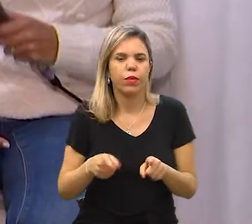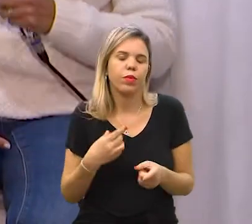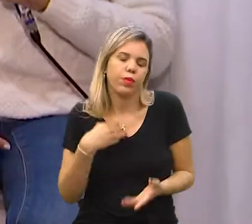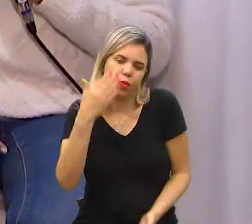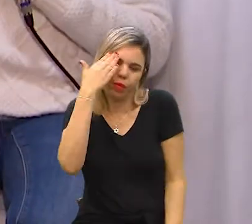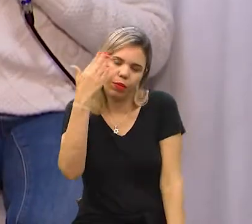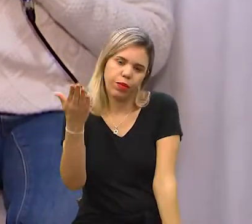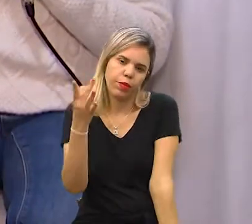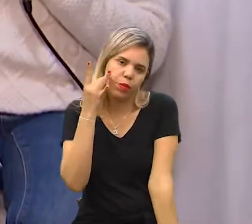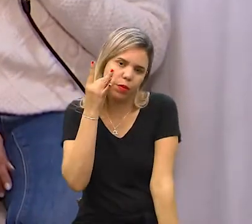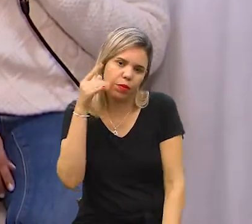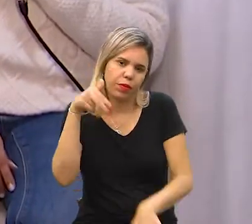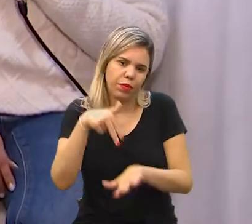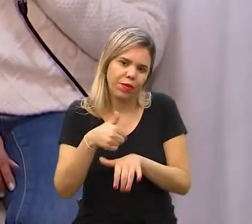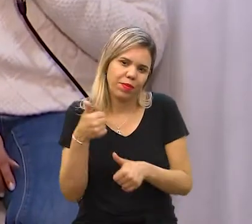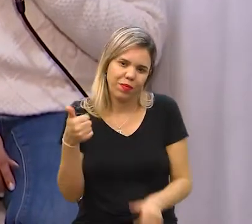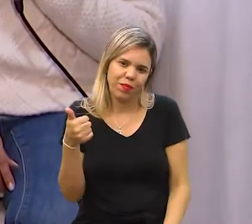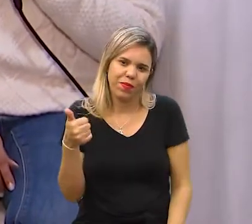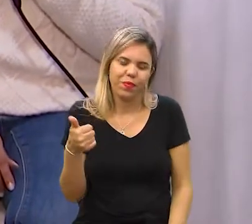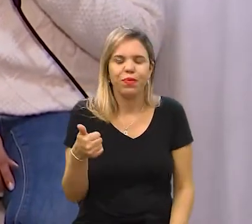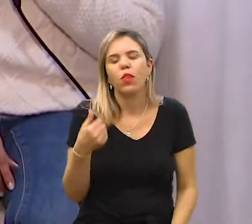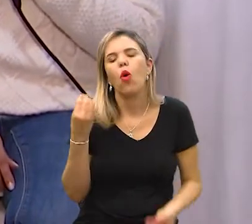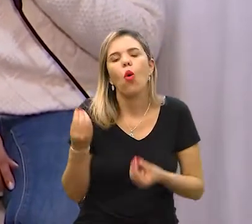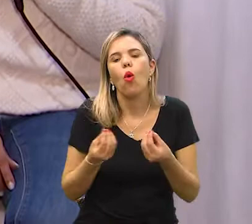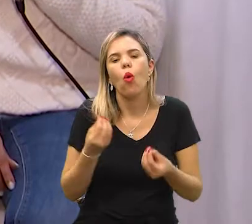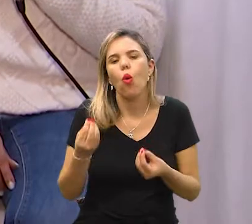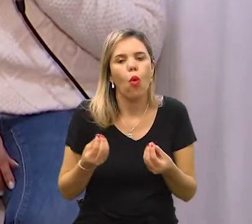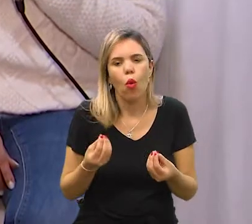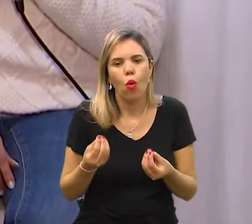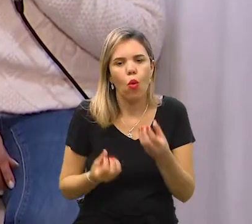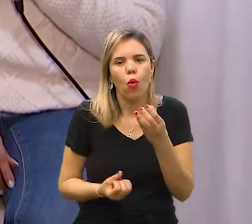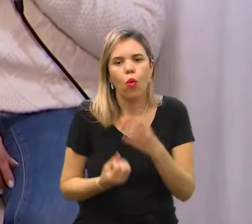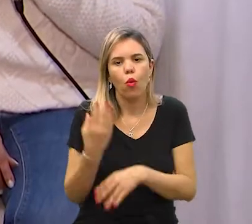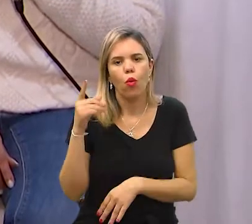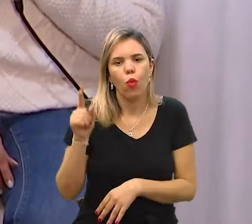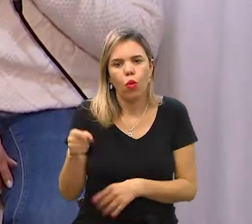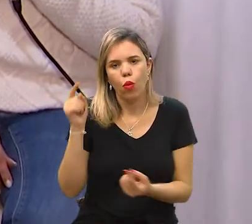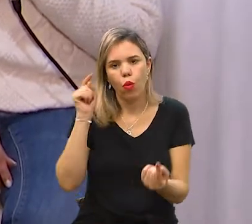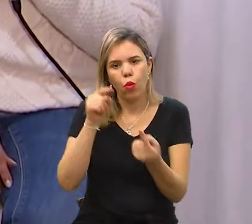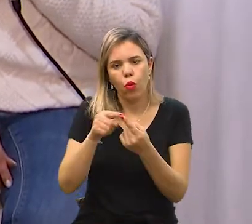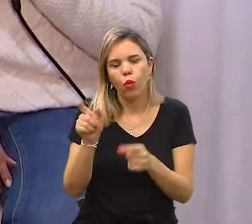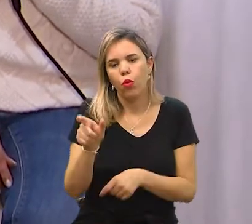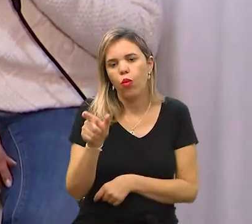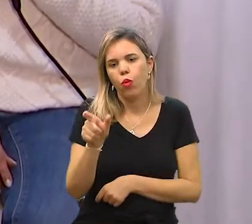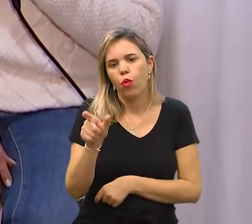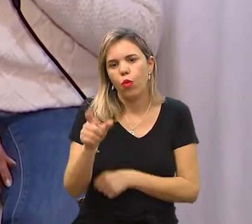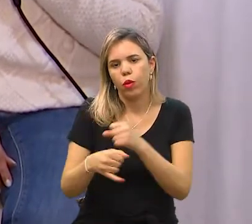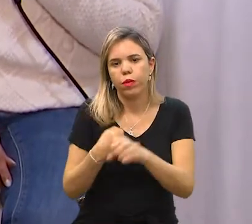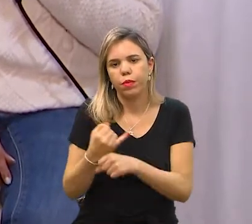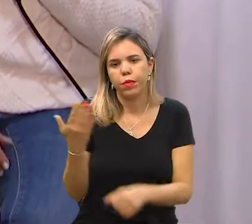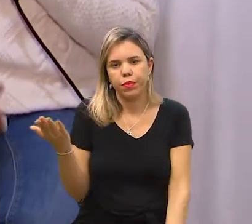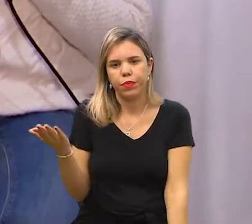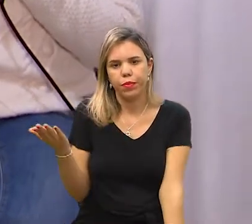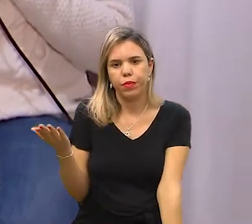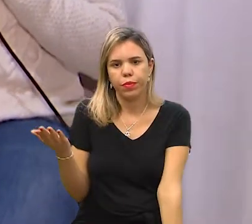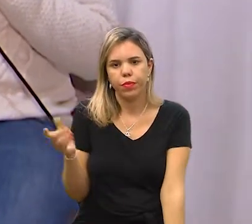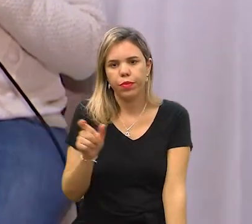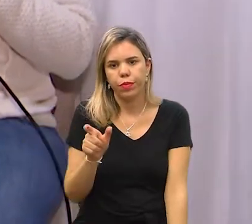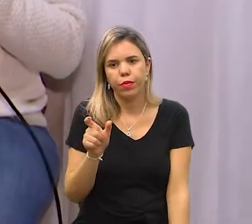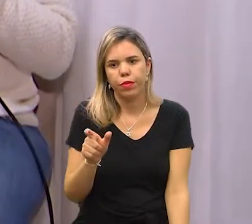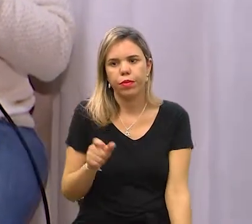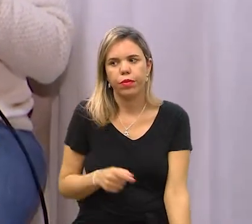Rosiele, obrigado pela presença, tudo bem? Como é que surgiu essa ideia dos cartões virtuais? O